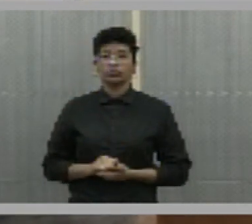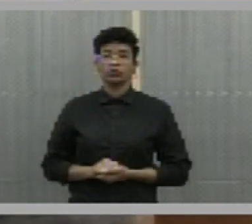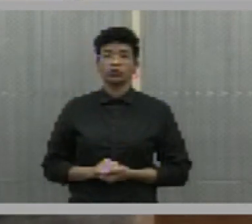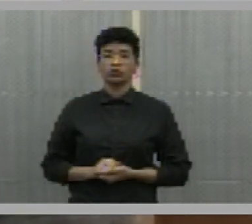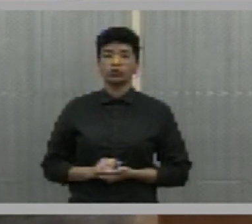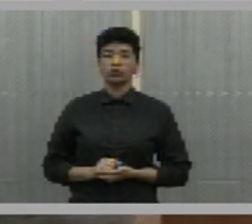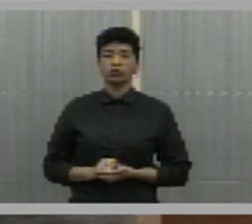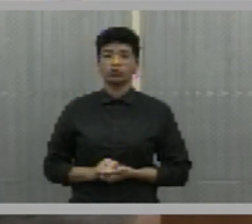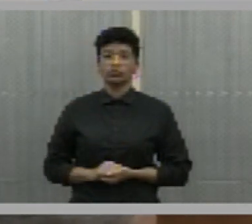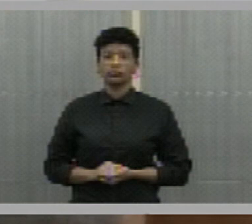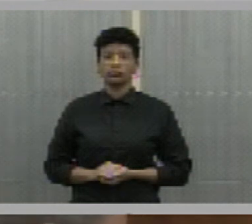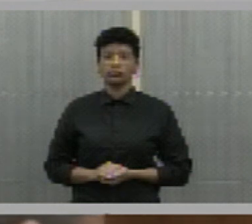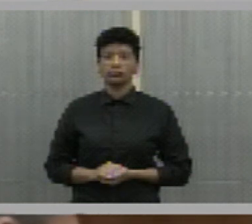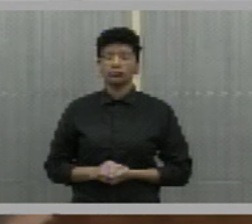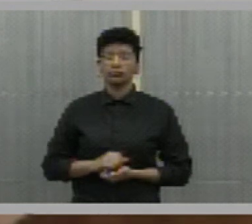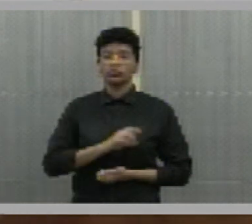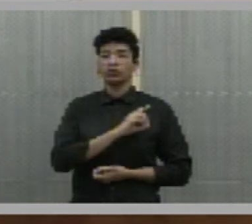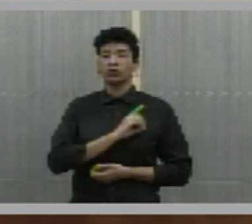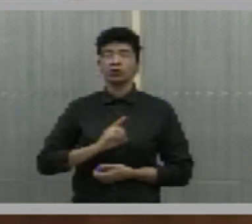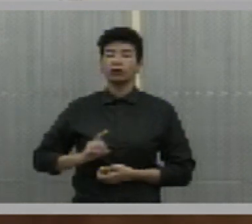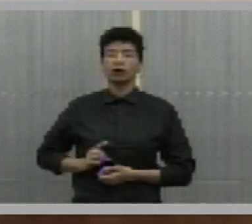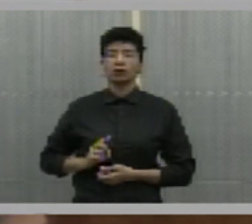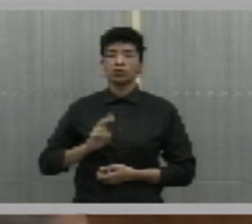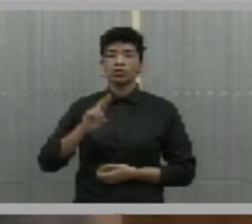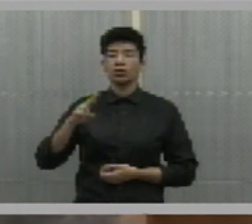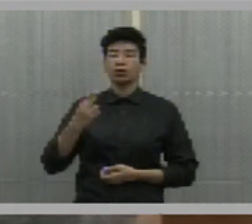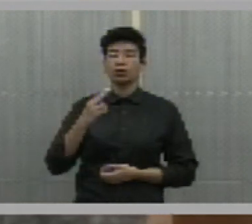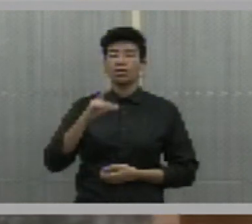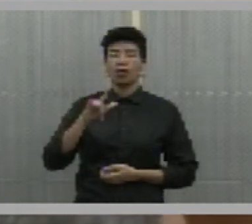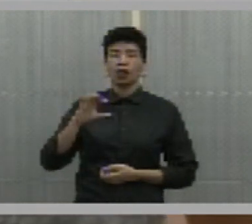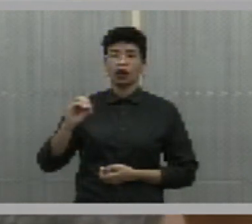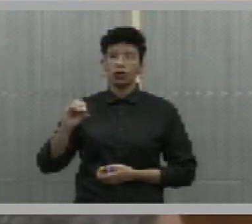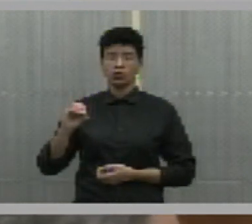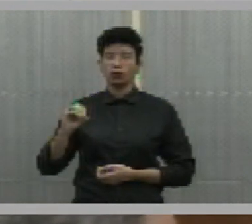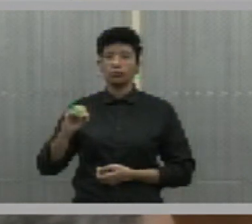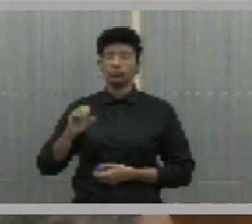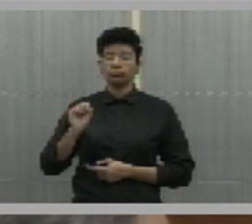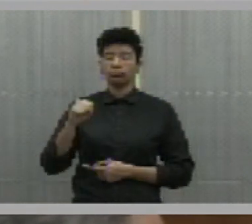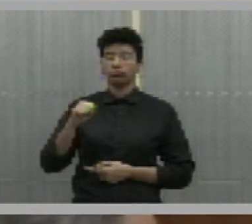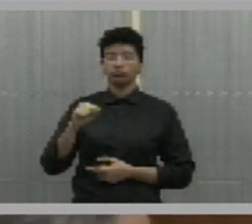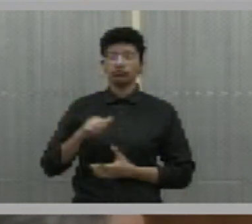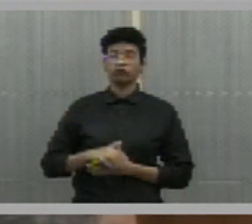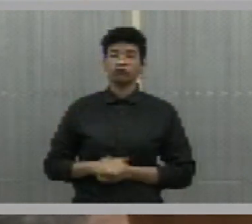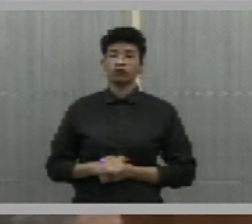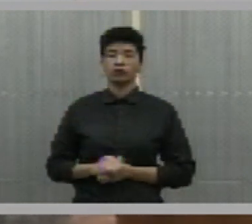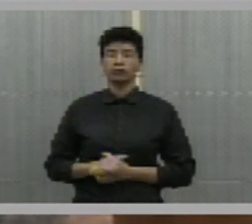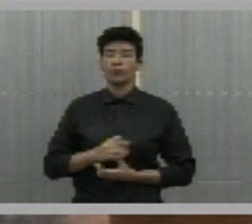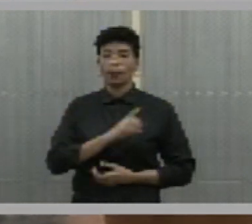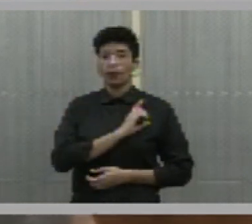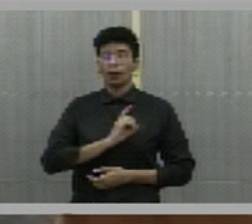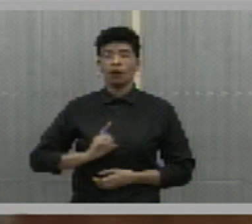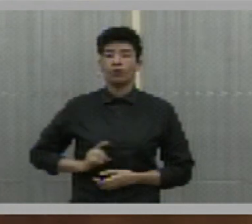Tá. Deputado Elis Isaías, como vota? Sim. Deputado Henrique Pires, como